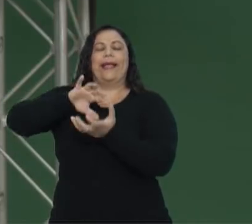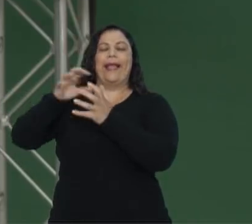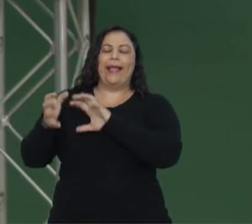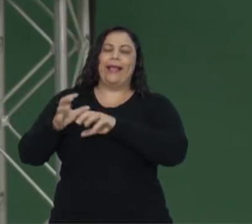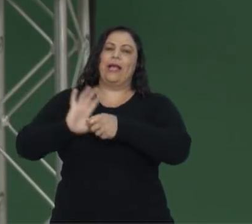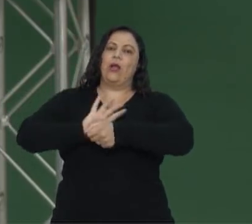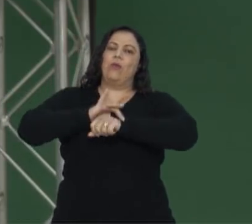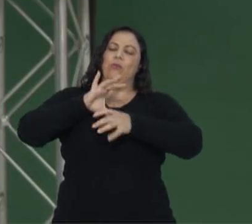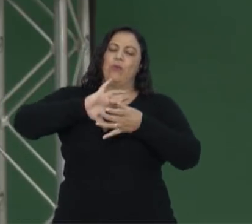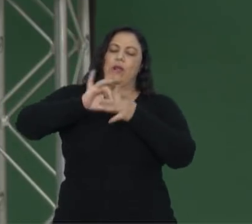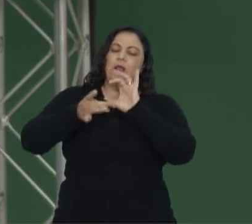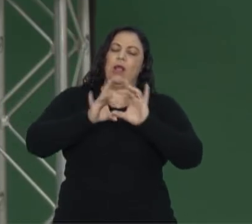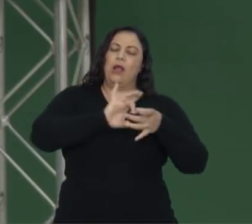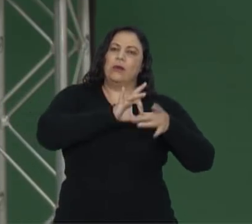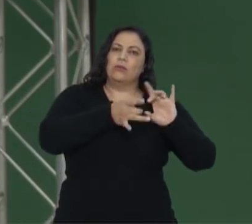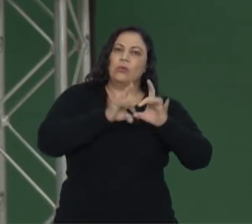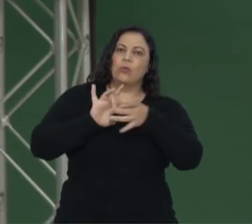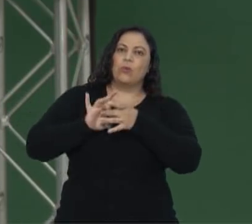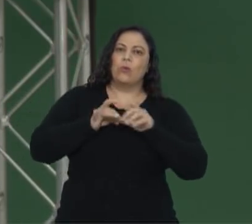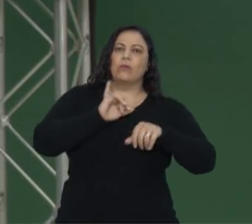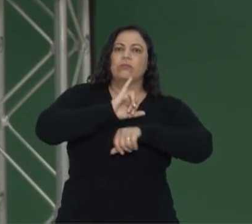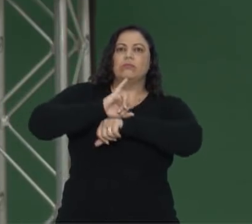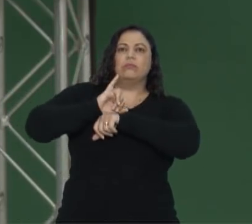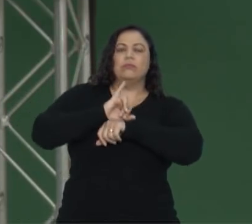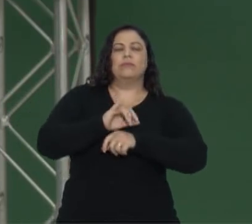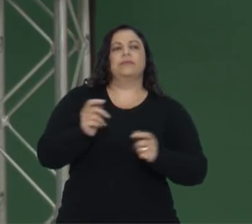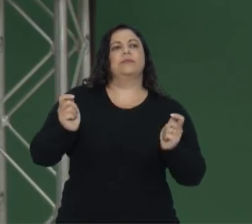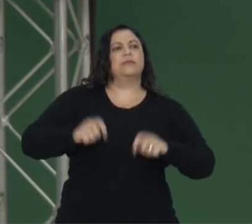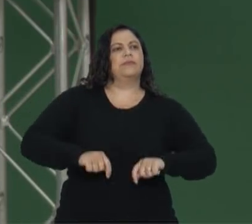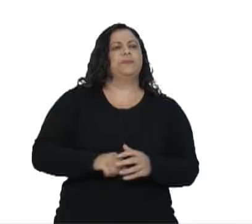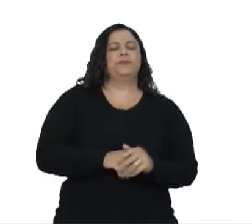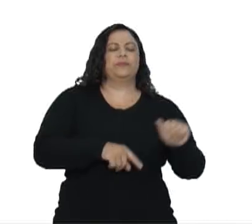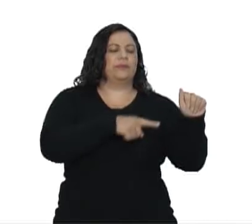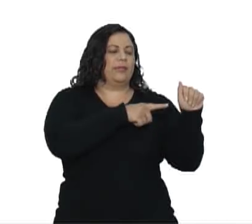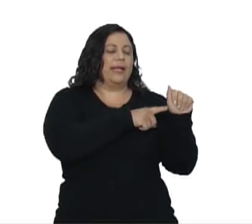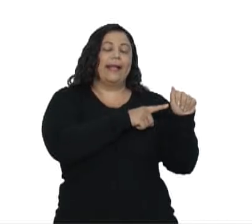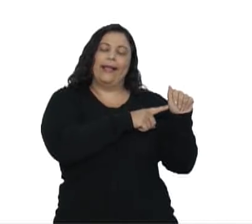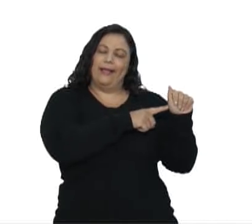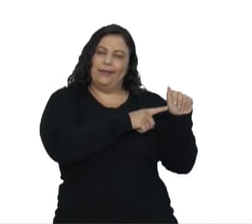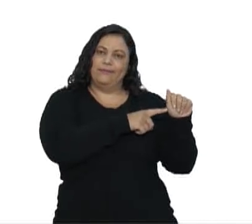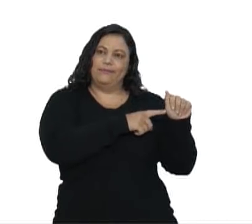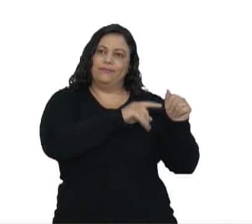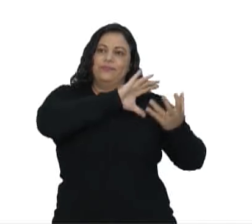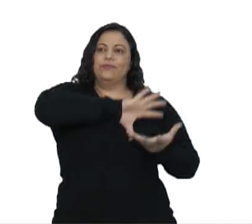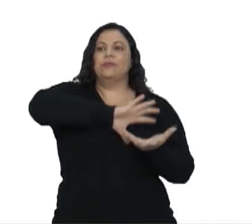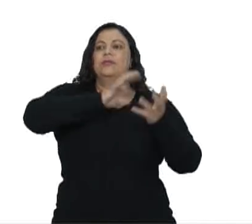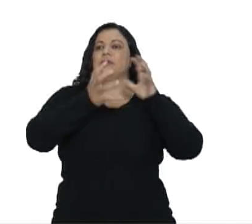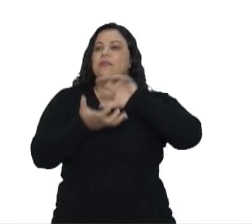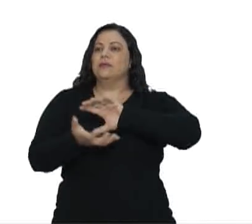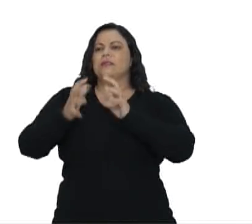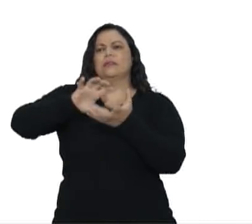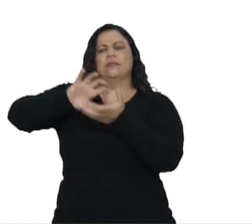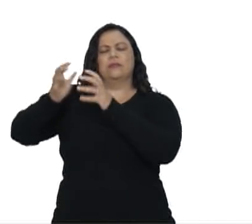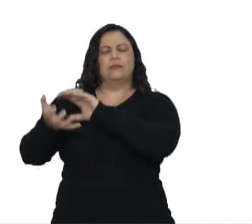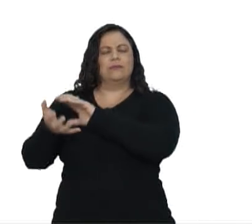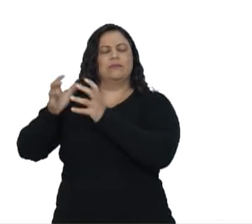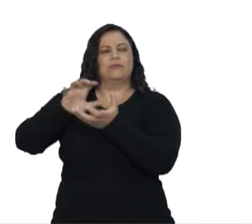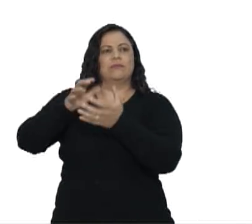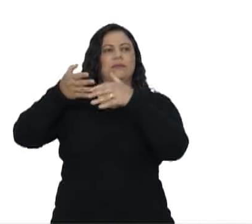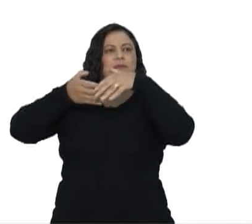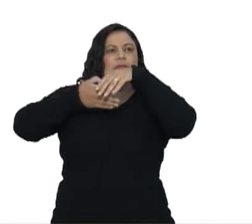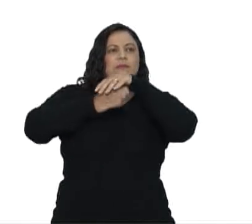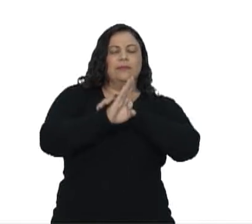metais. Na situação A, na letra A esfera passa facilmente pela argola, que aqui é a primeira